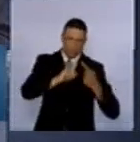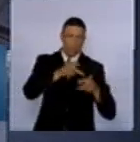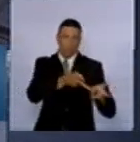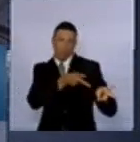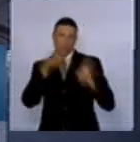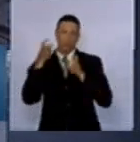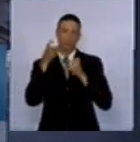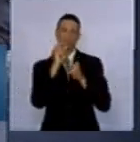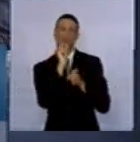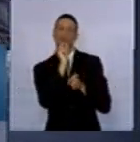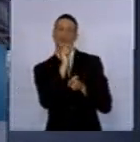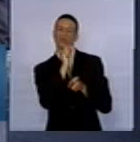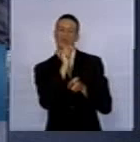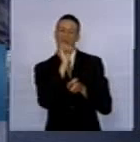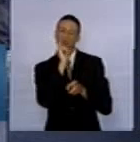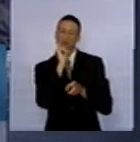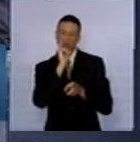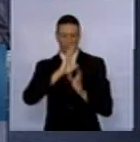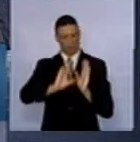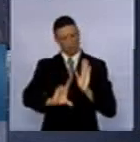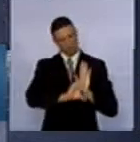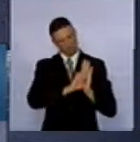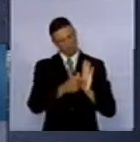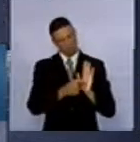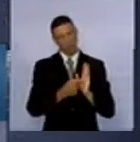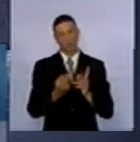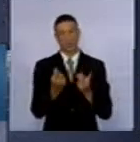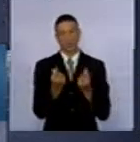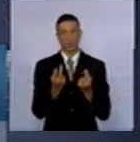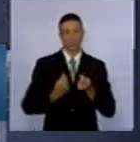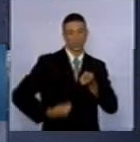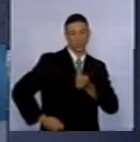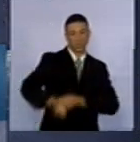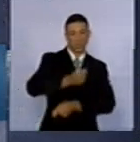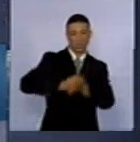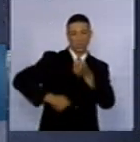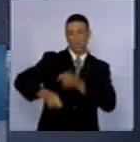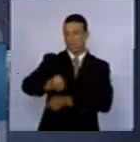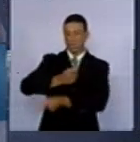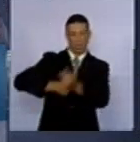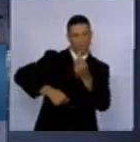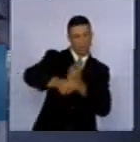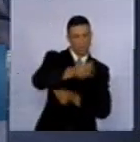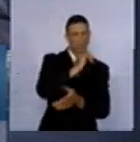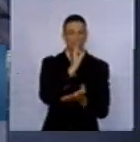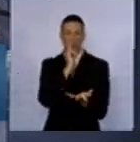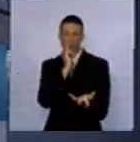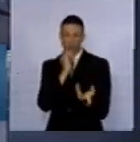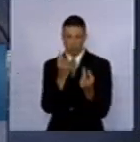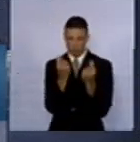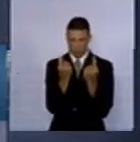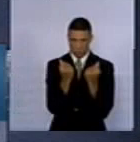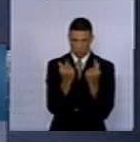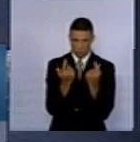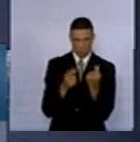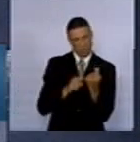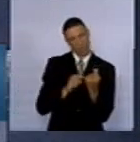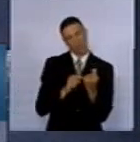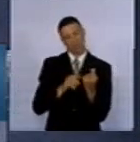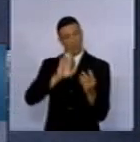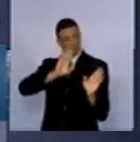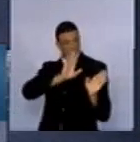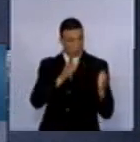o direcionamento como foi feita a questão do recurso principalmente que sai de um fundo que não é originário para